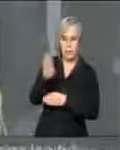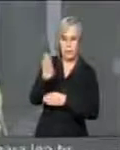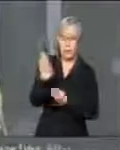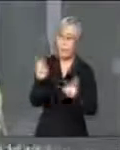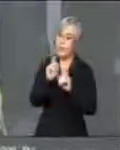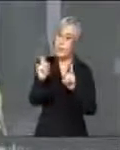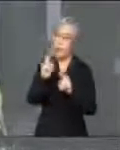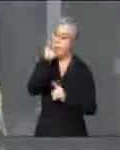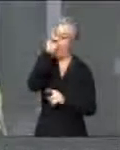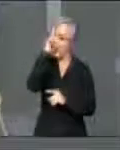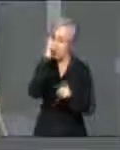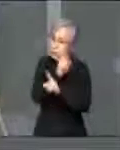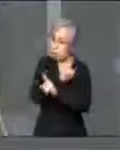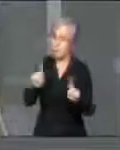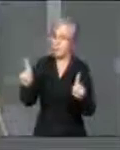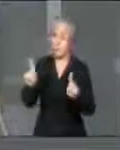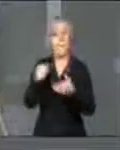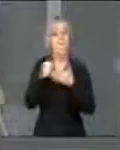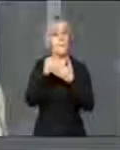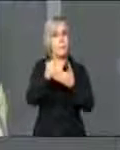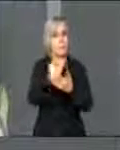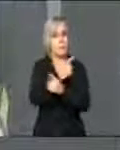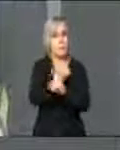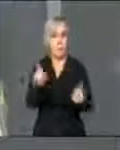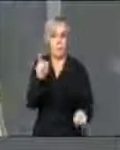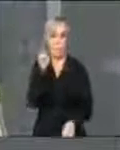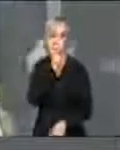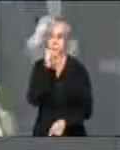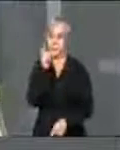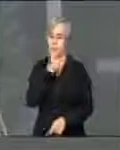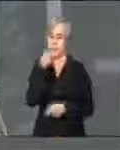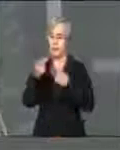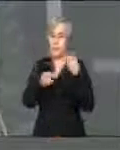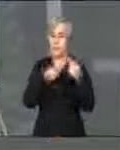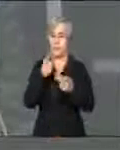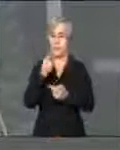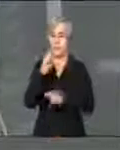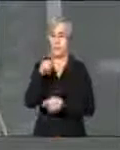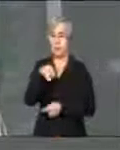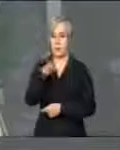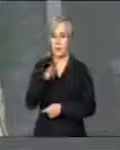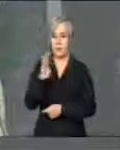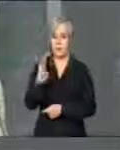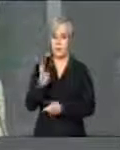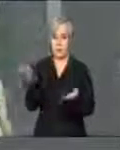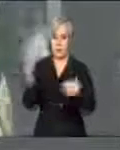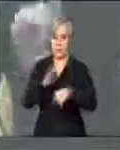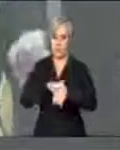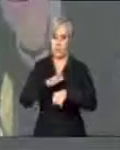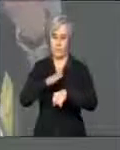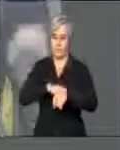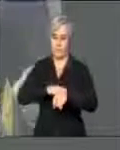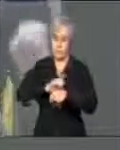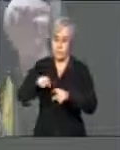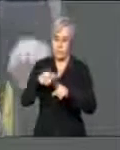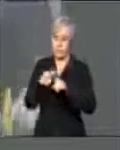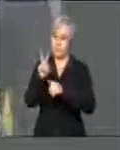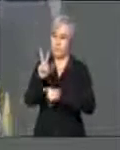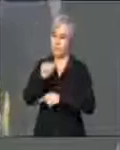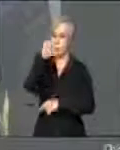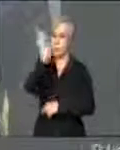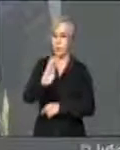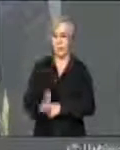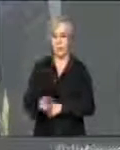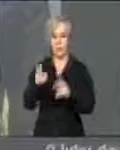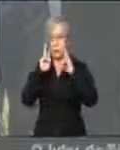disso para poder dizer que a CNBB apoia. É uma mentira. A nota da CNBB é muito clara e diz assim: neste momento, mais uma vez o Brasil